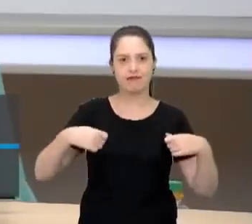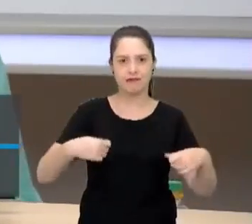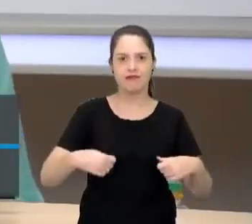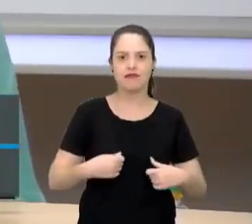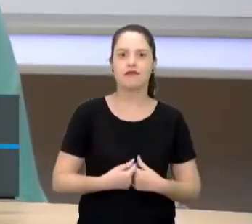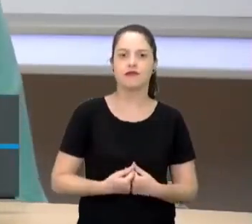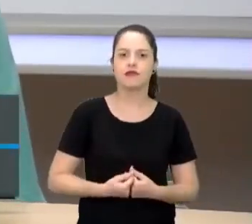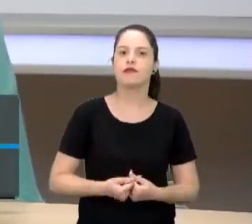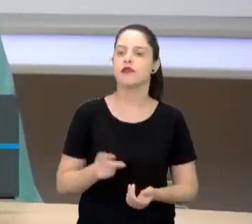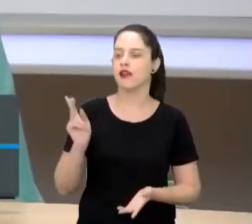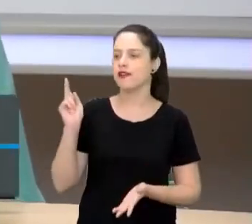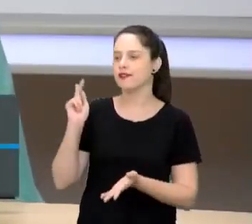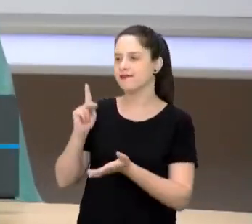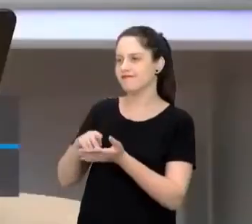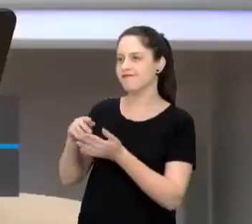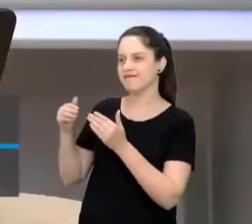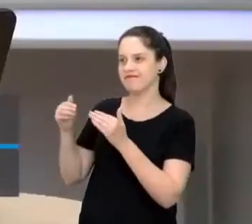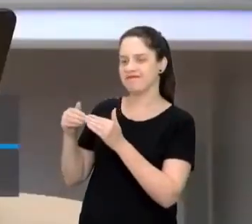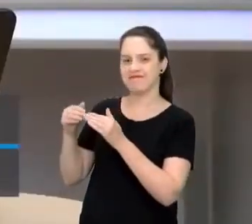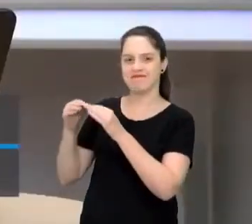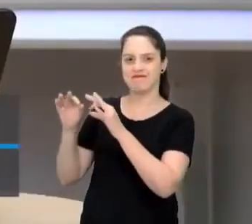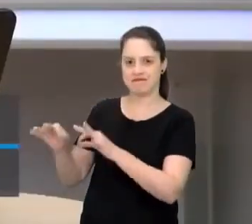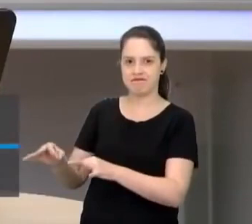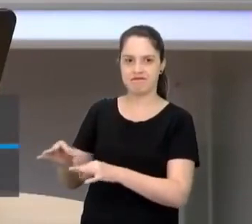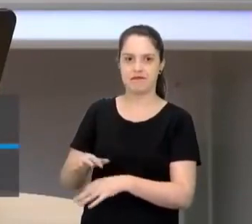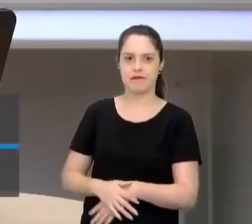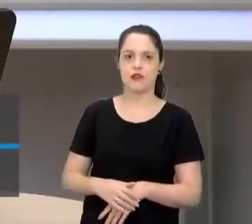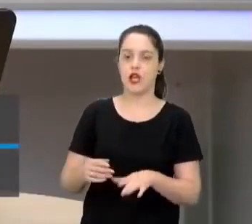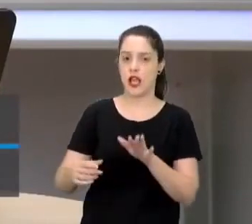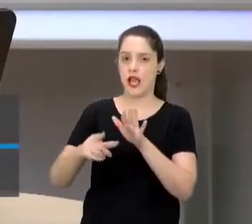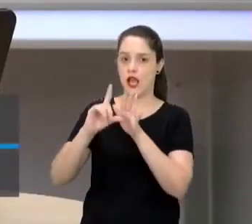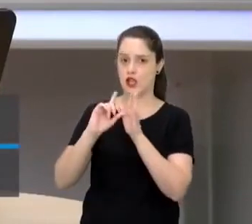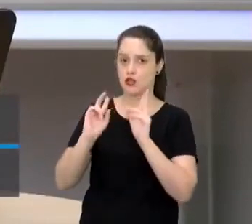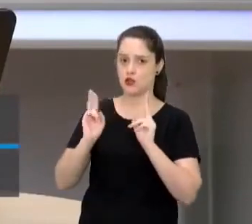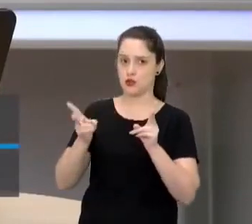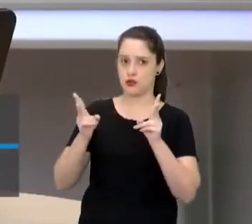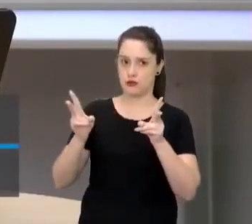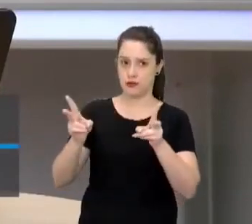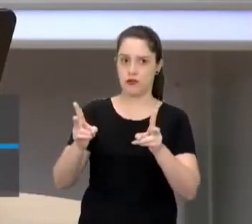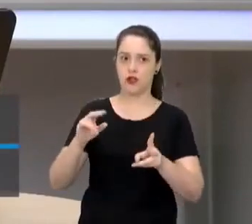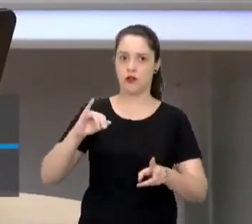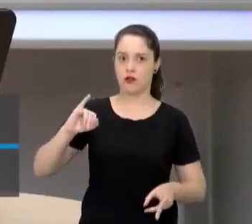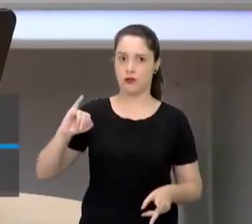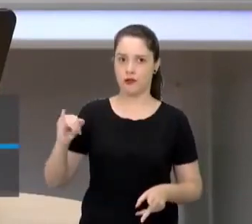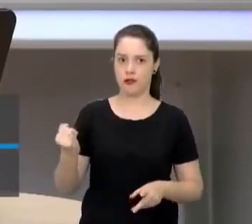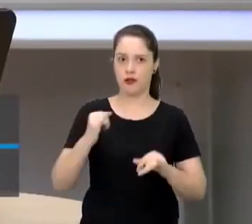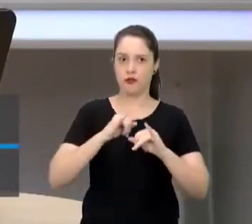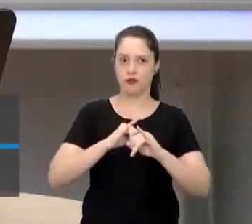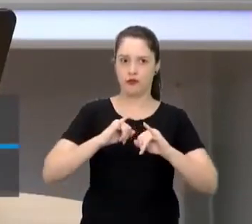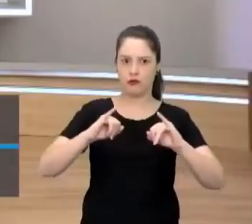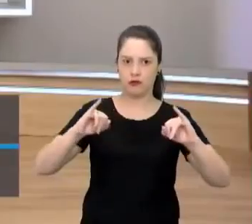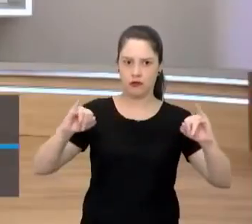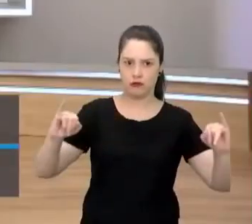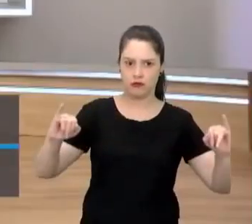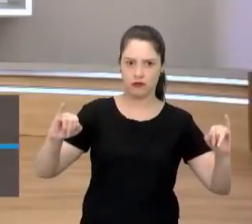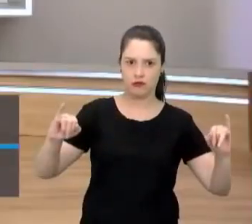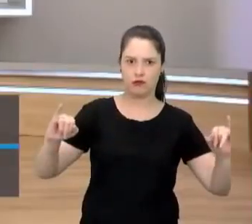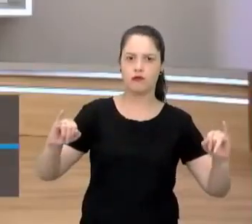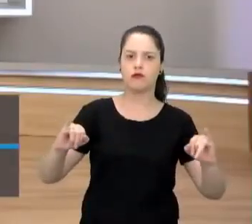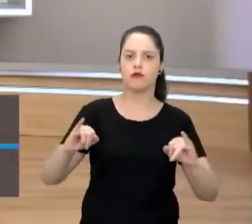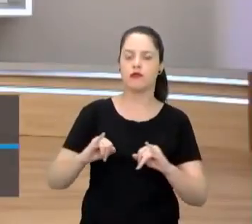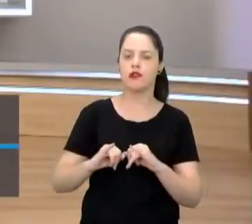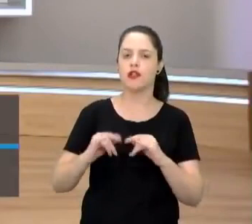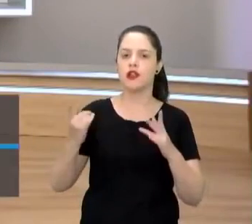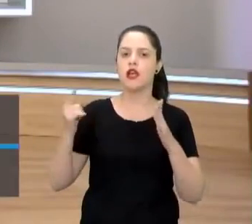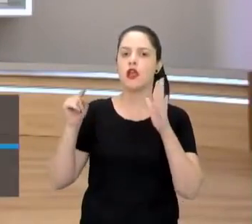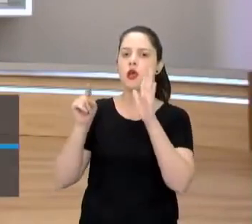Tereza. Exatamente, exatamente. Antes de continuar, eu só queria também dar um aviso. O Renan comentou, né, que vocês